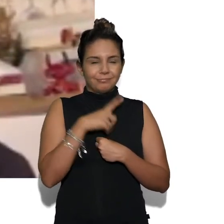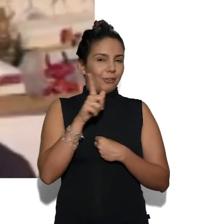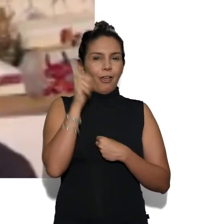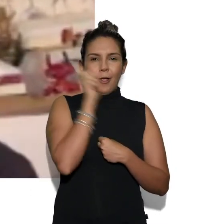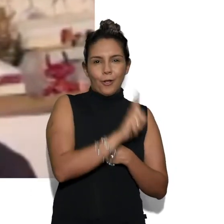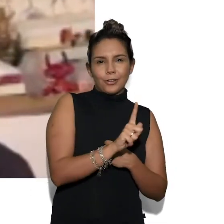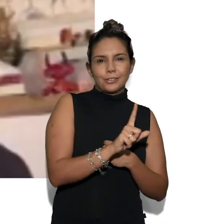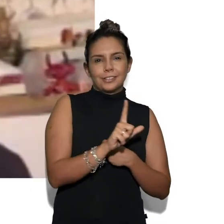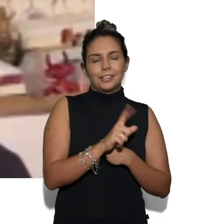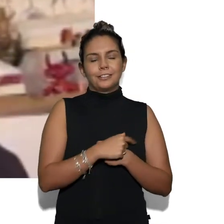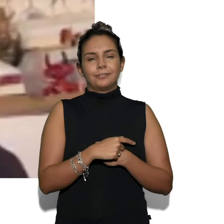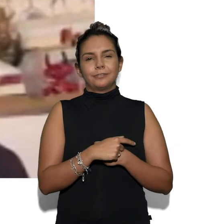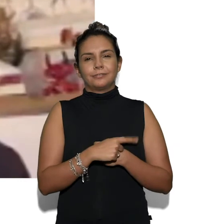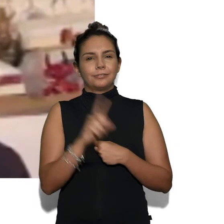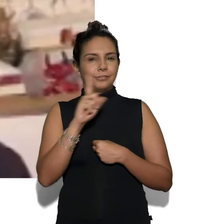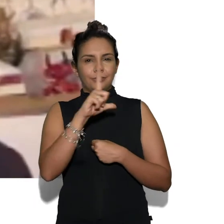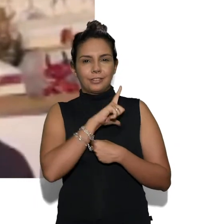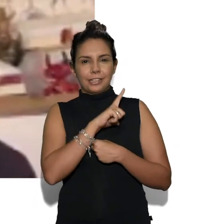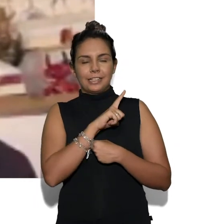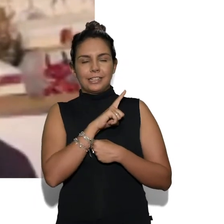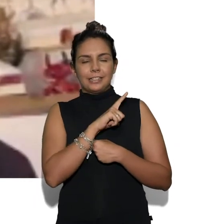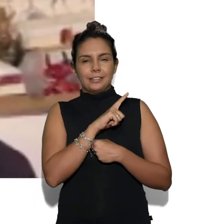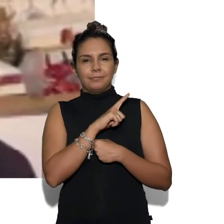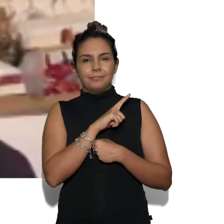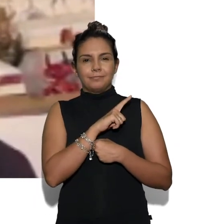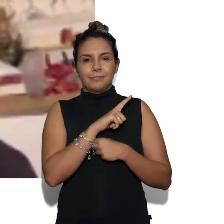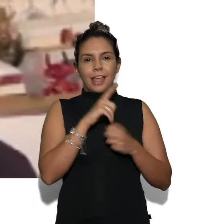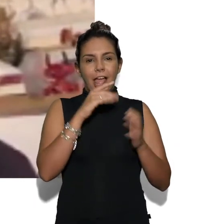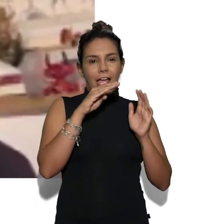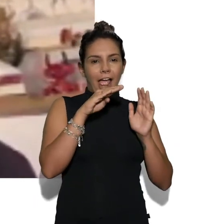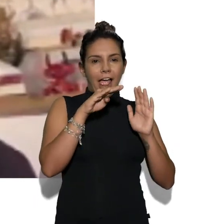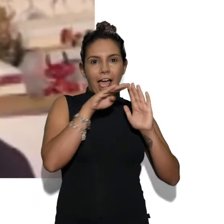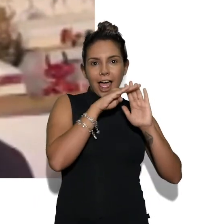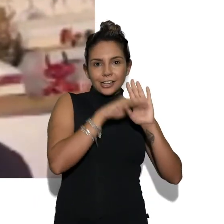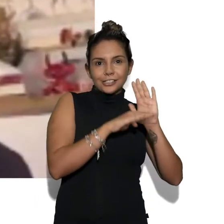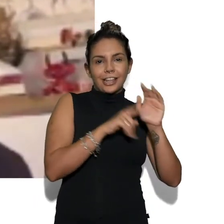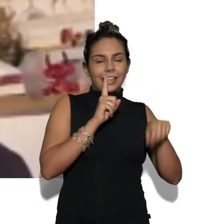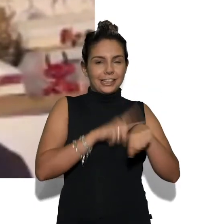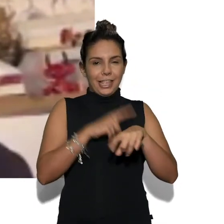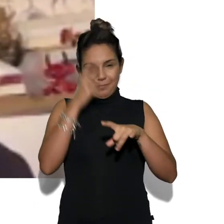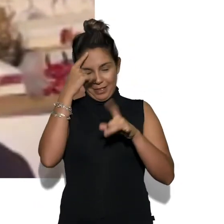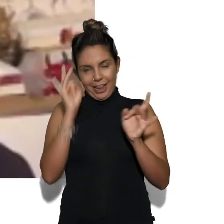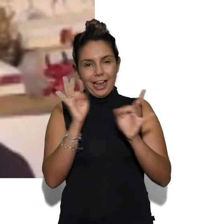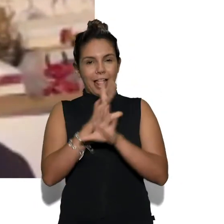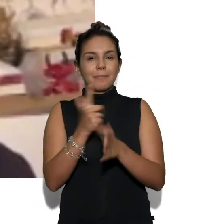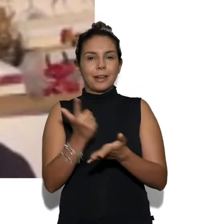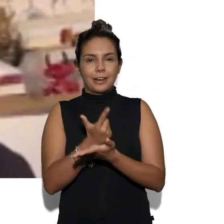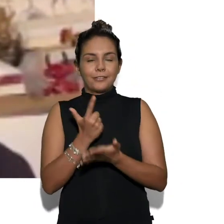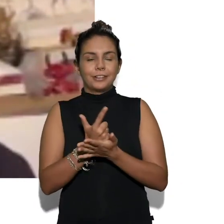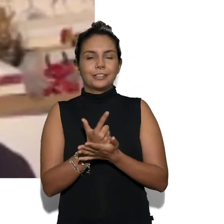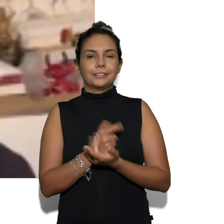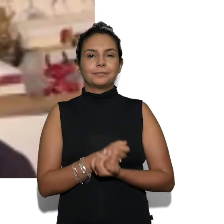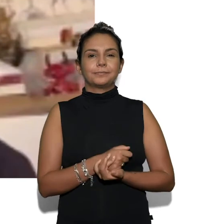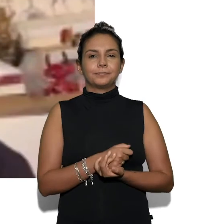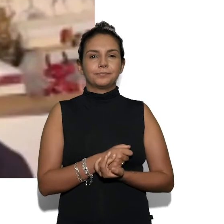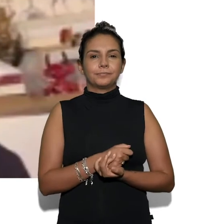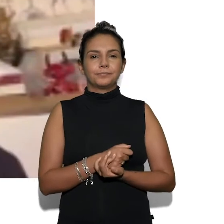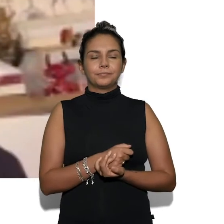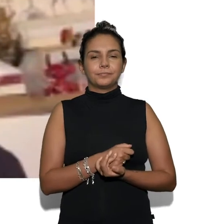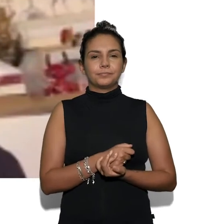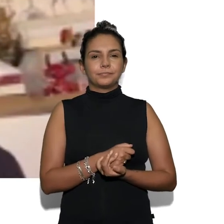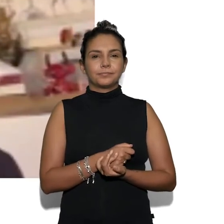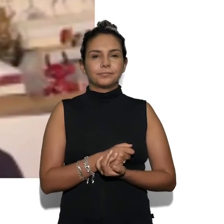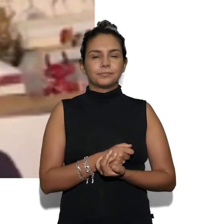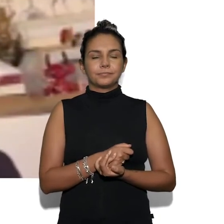sensação de que não vai dar certo, que não vou ter sequer agenda para acabar um livro, e isso é